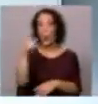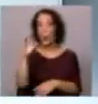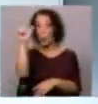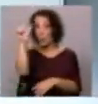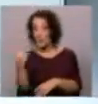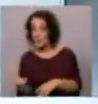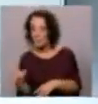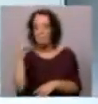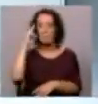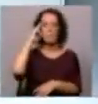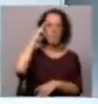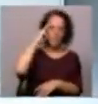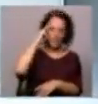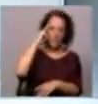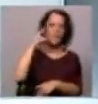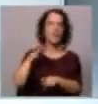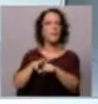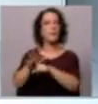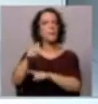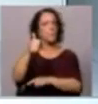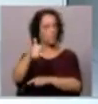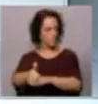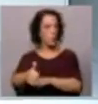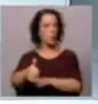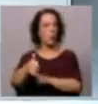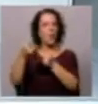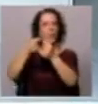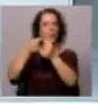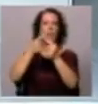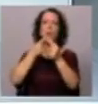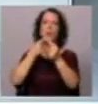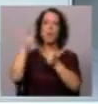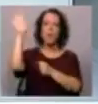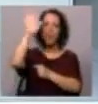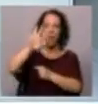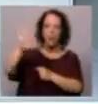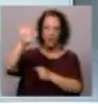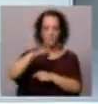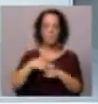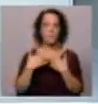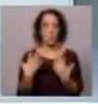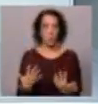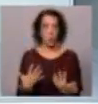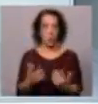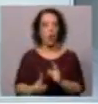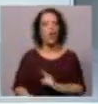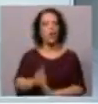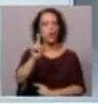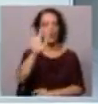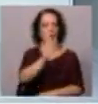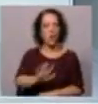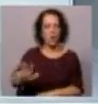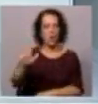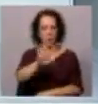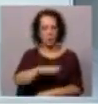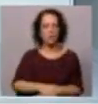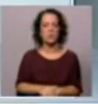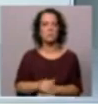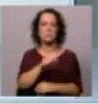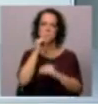encontram-se sob a influência do anticiclone localizado a oeste da Bretanha. E assim em pormenor para a região norte, hoje vamos ter céu